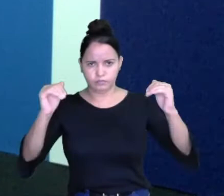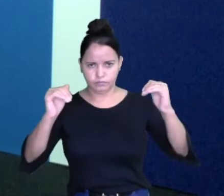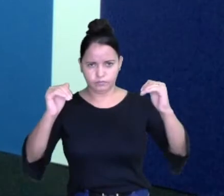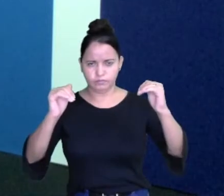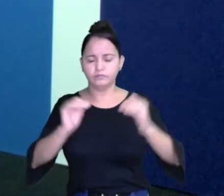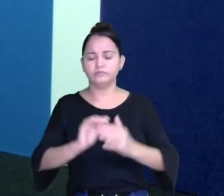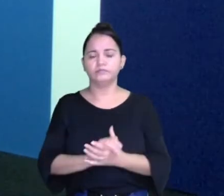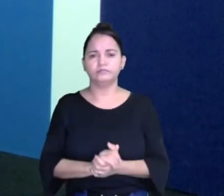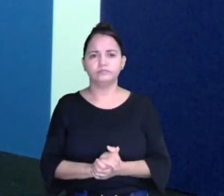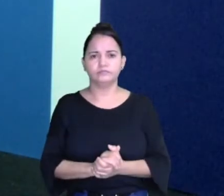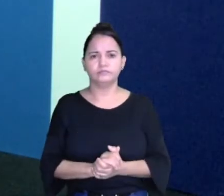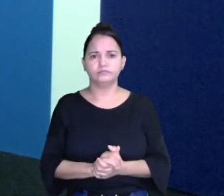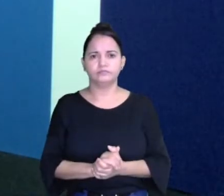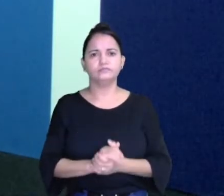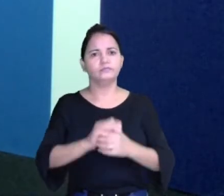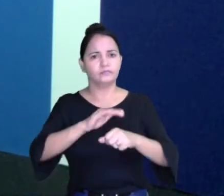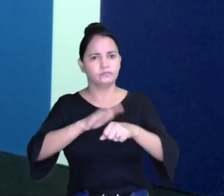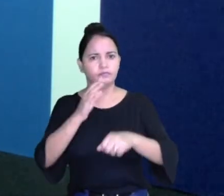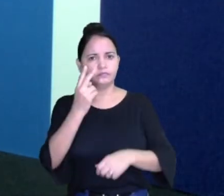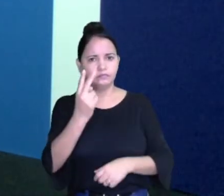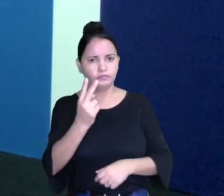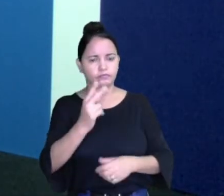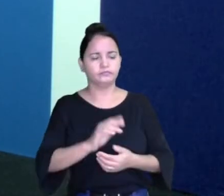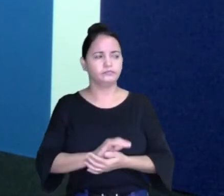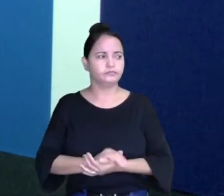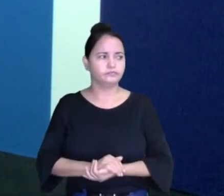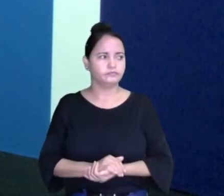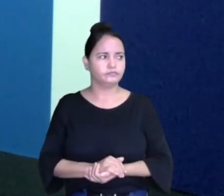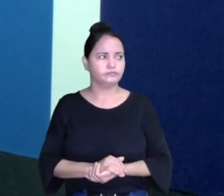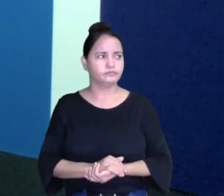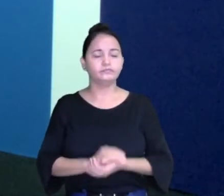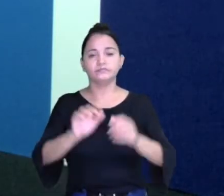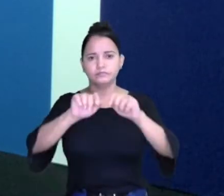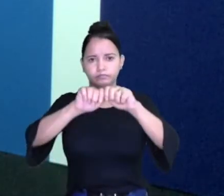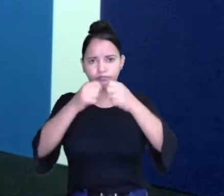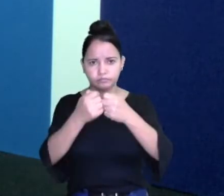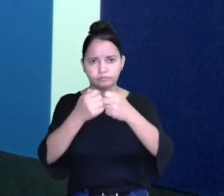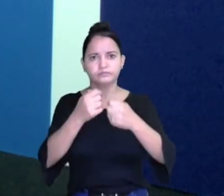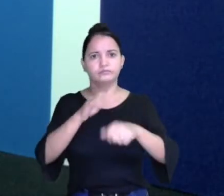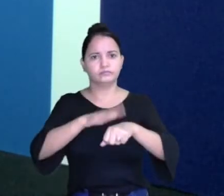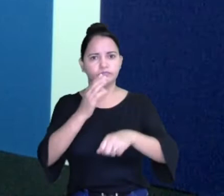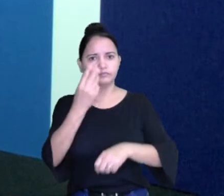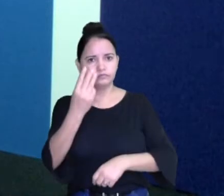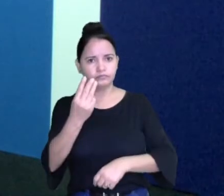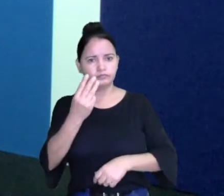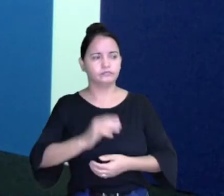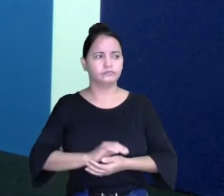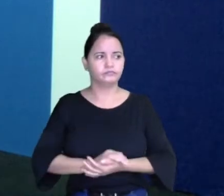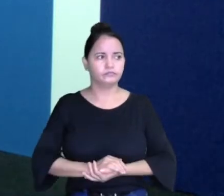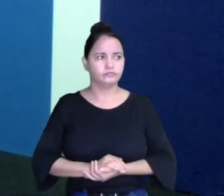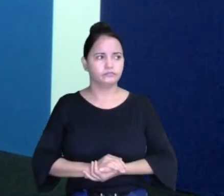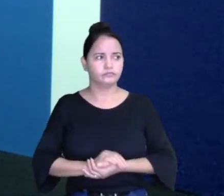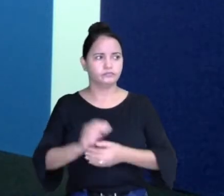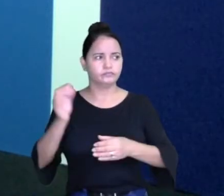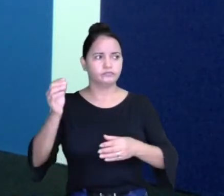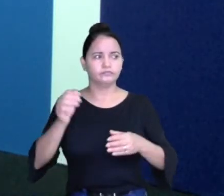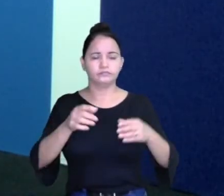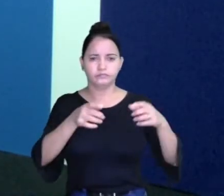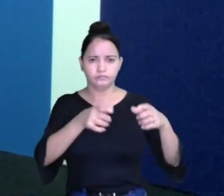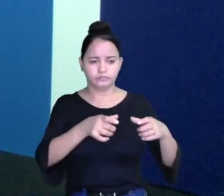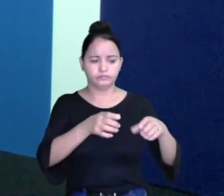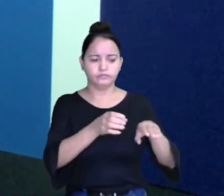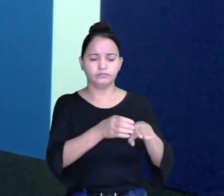potinho. Vou colocar mais 2. Vou pegar mais 3 aqui, colocar nesse outro